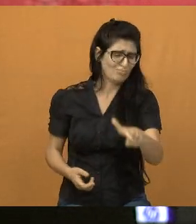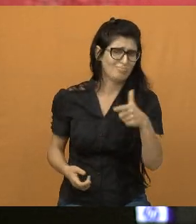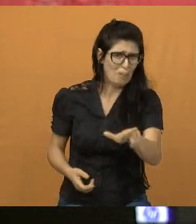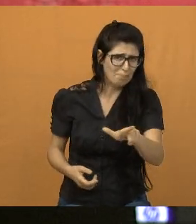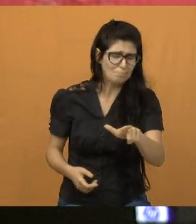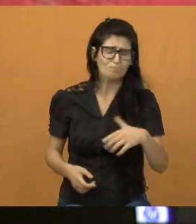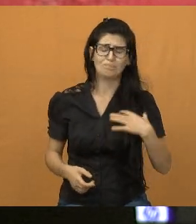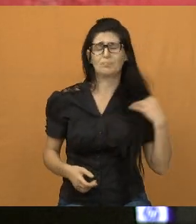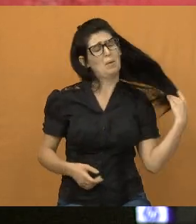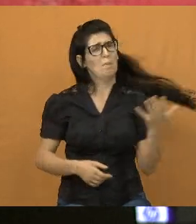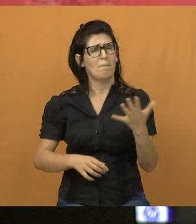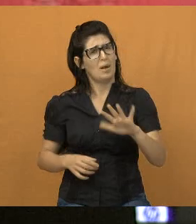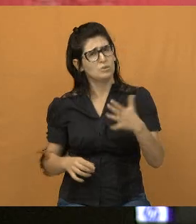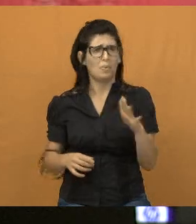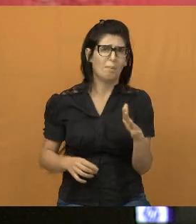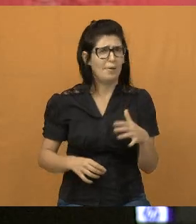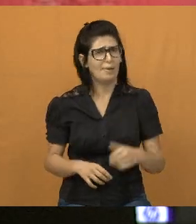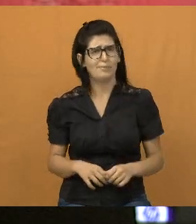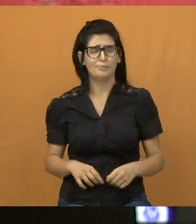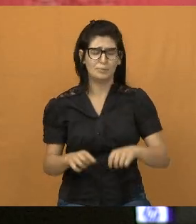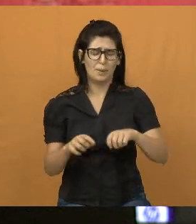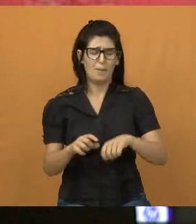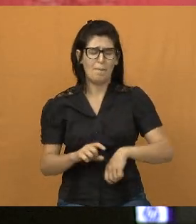fechados mais ou menos no mês de junho.